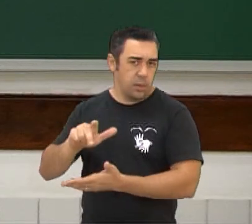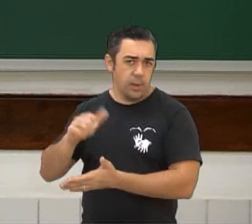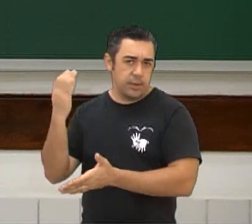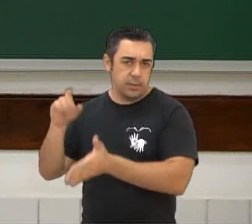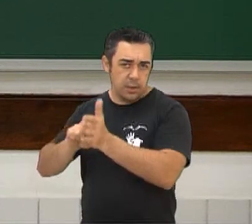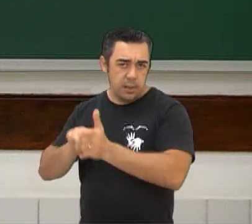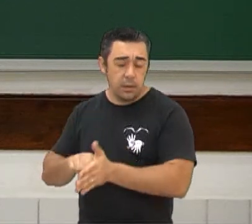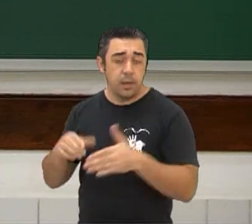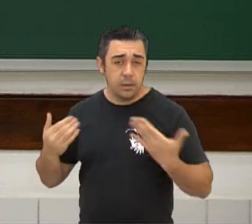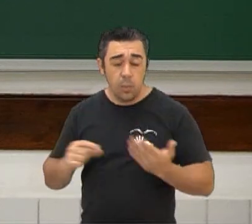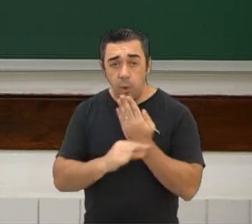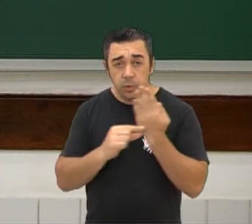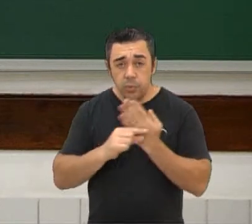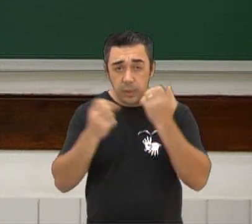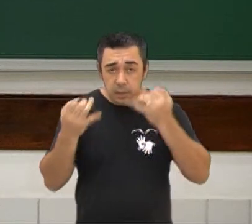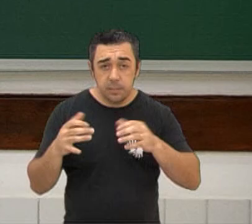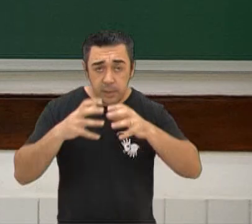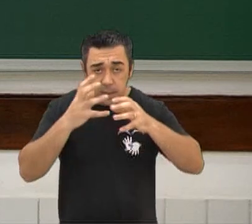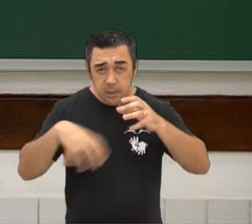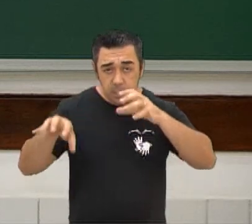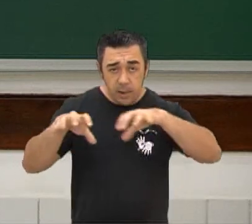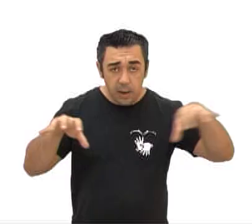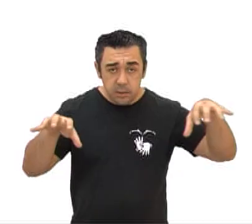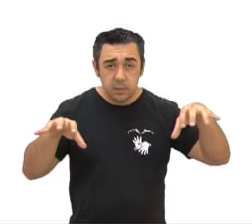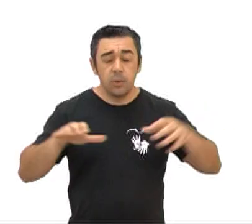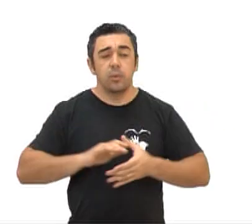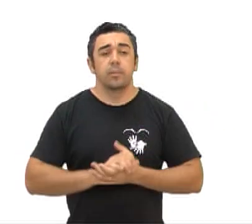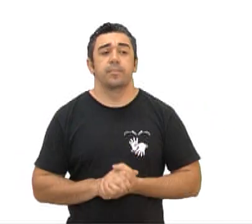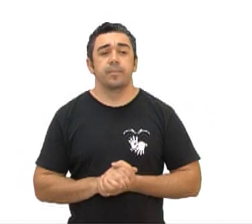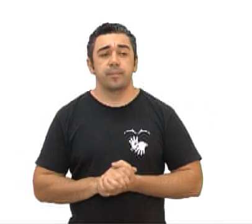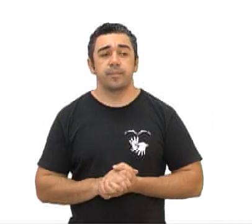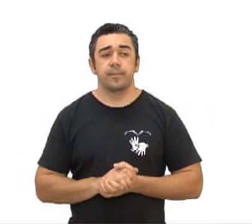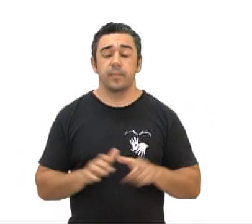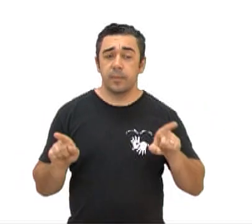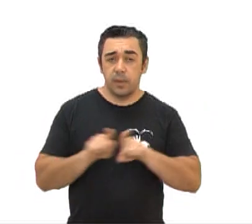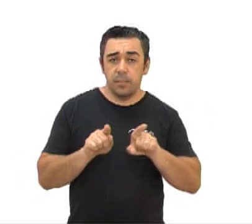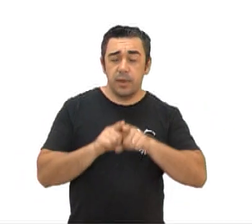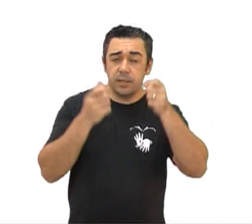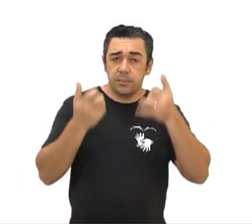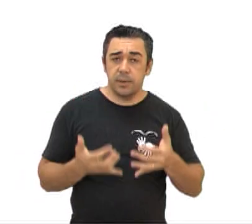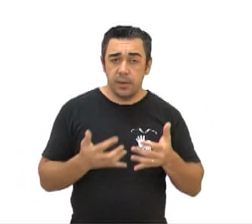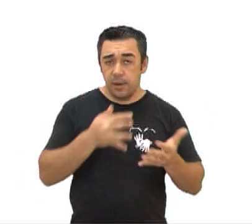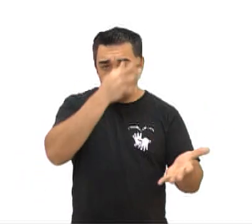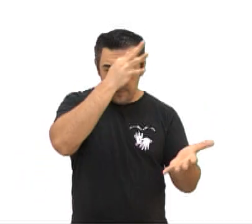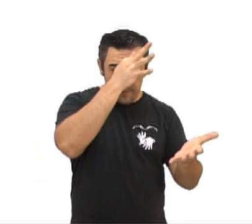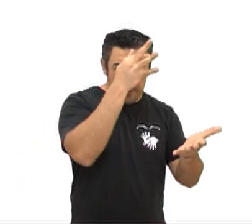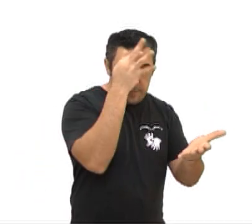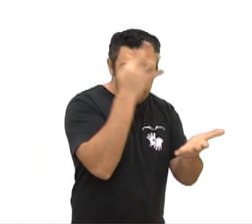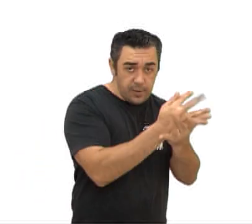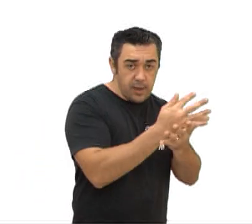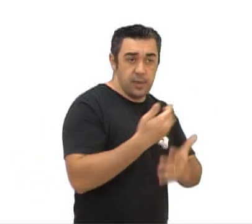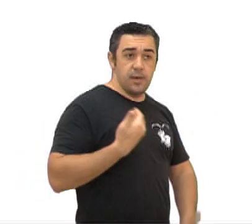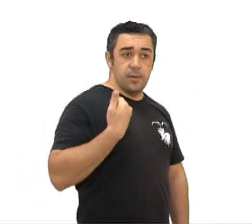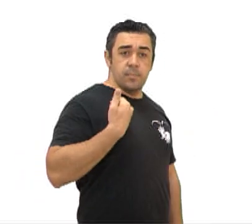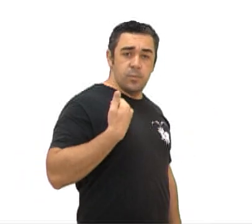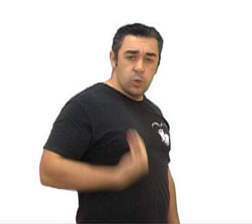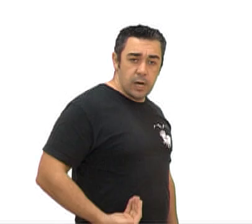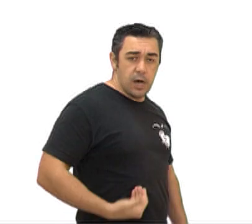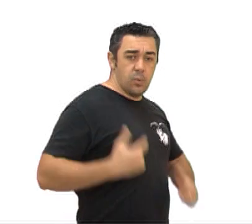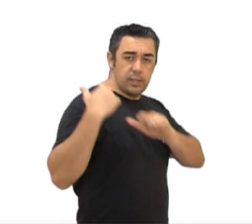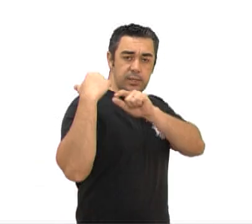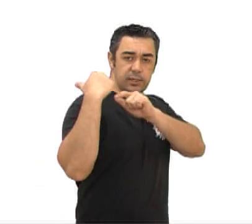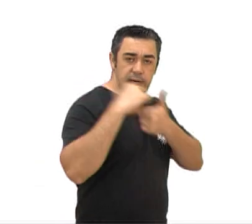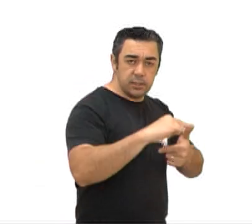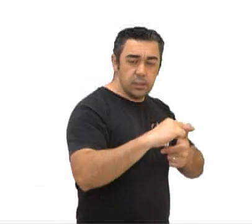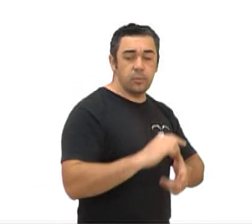essa ênfase, que as coisas estão separadas. Ele coloca também que a fé ela é moral, é tradição,